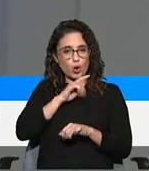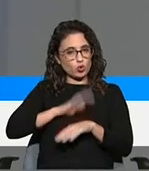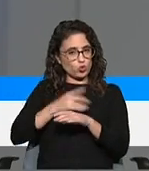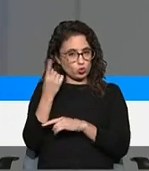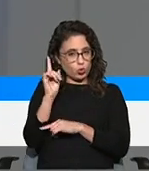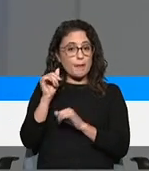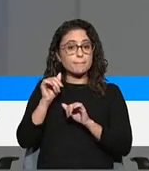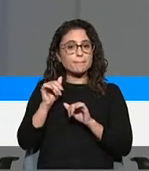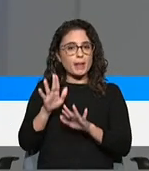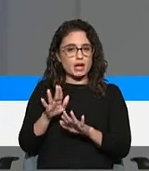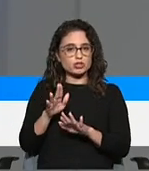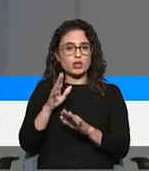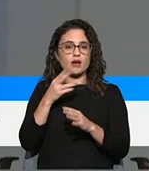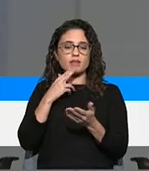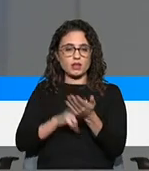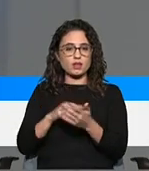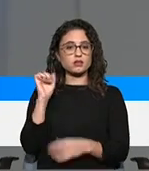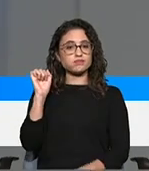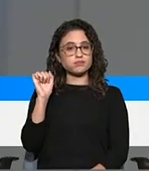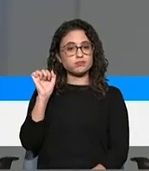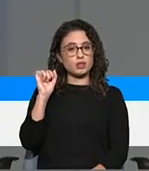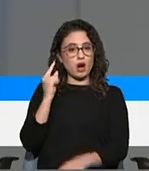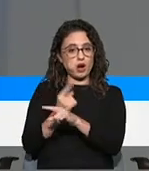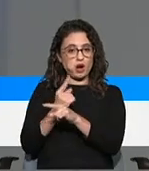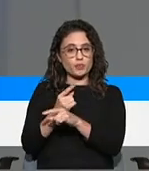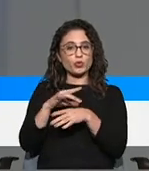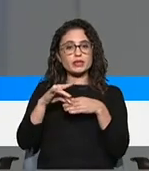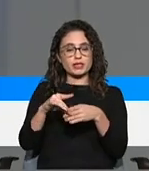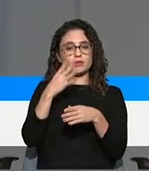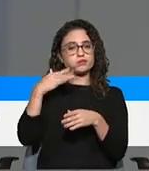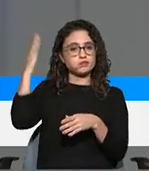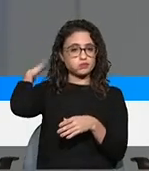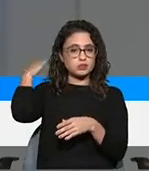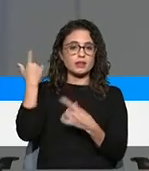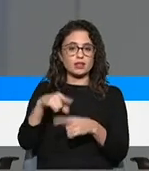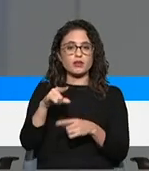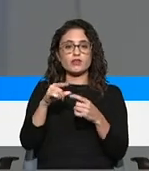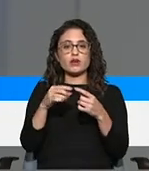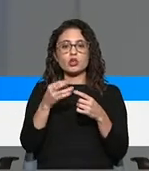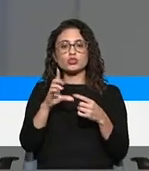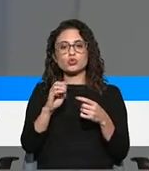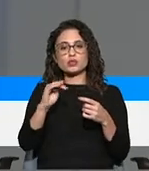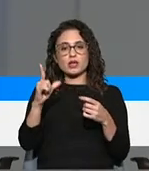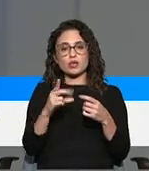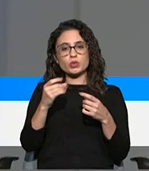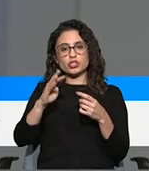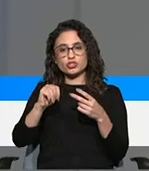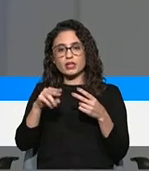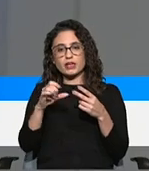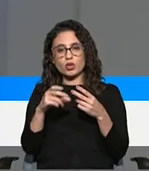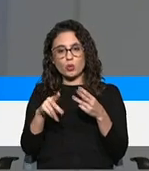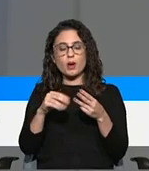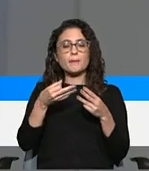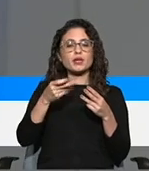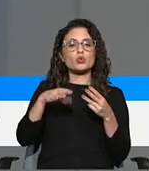partido socialista o partido socialista liderado por António Costa do qual fez parte José Luís Carneiro Pedro Nuno Santos Ana Catarina menes Fernando Medina